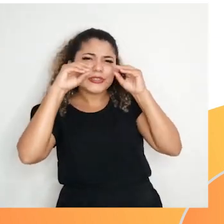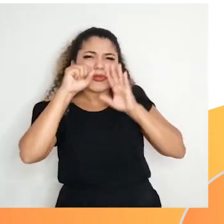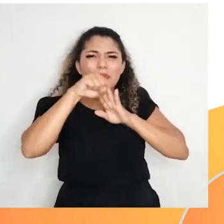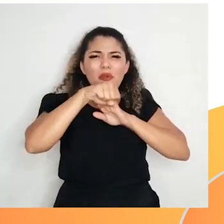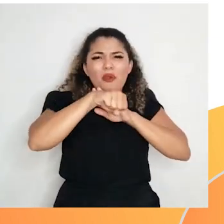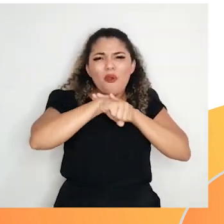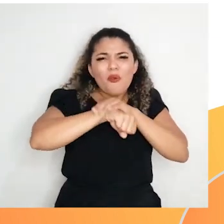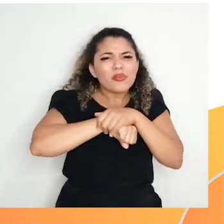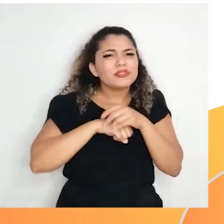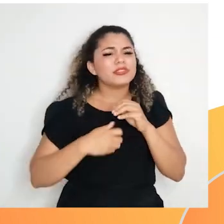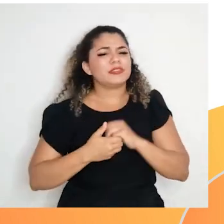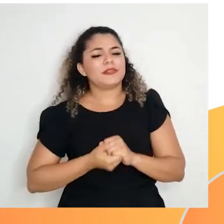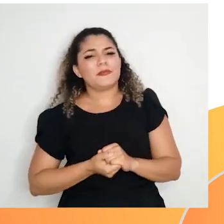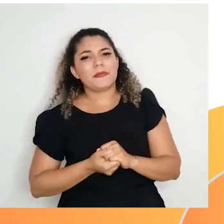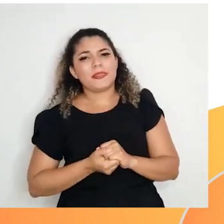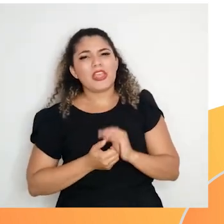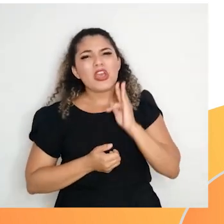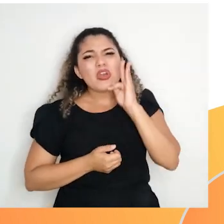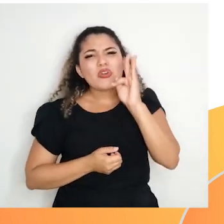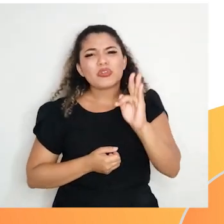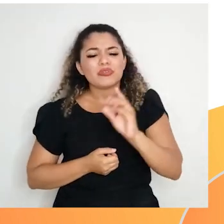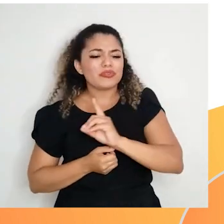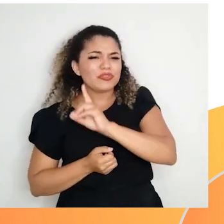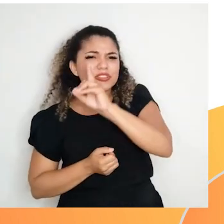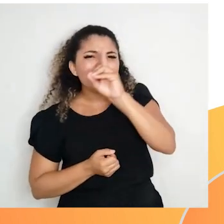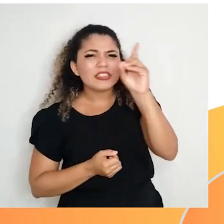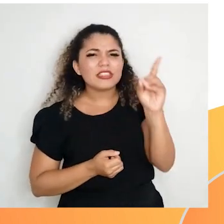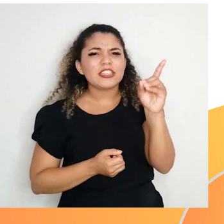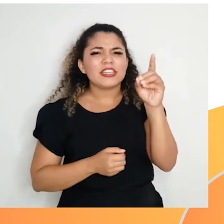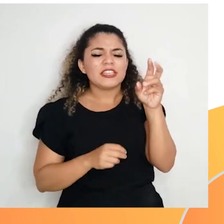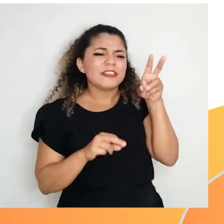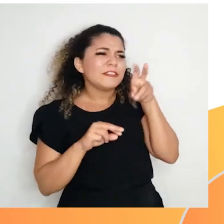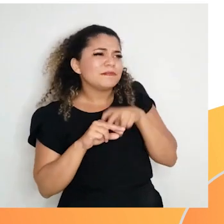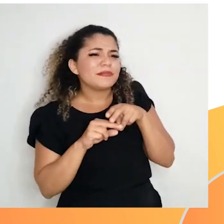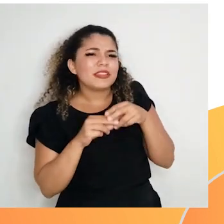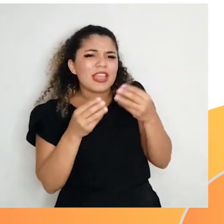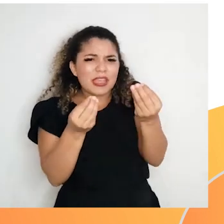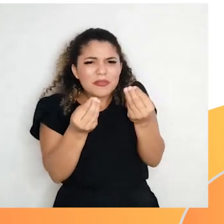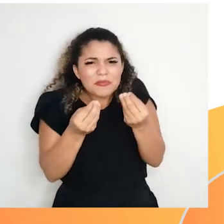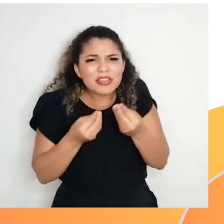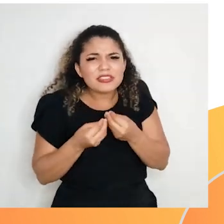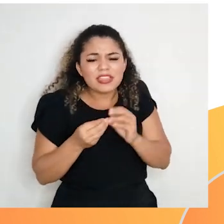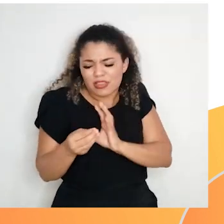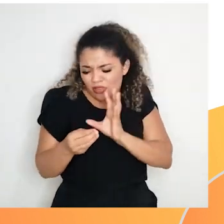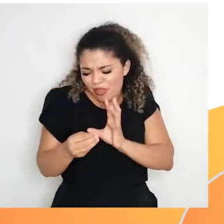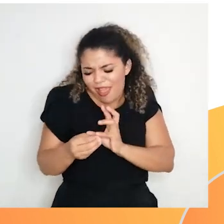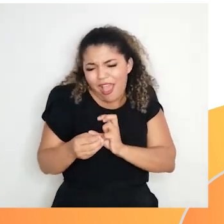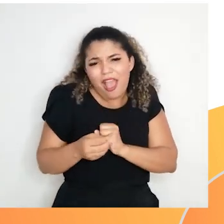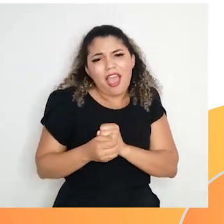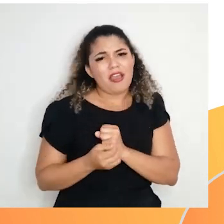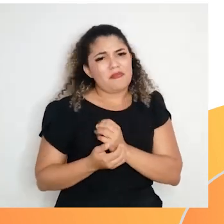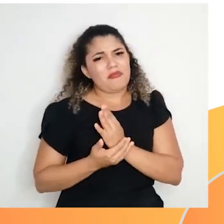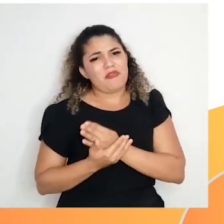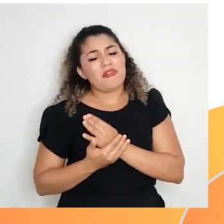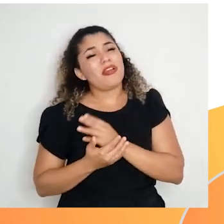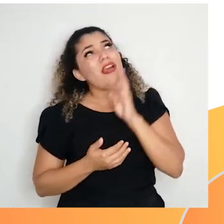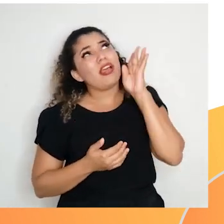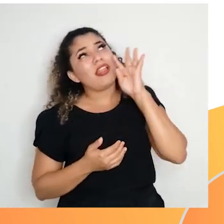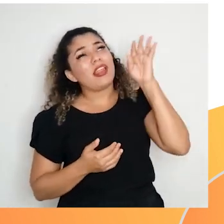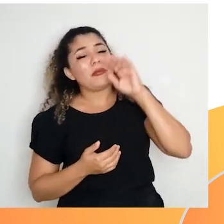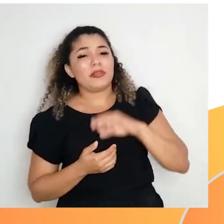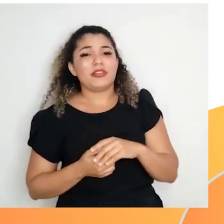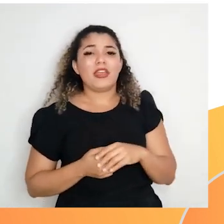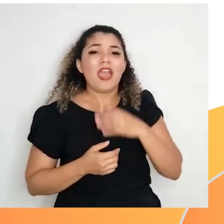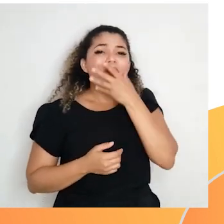crepúsculo, à finalização do dia, à sombra, recebendo o amor no peito. Hoje